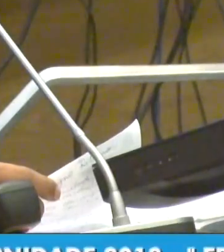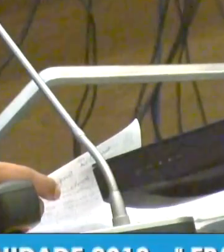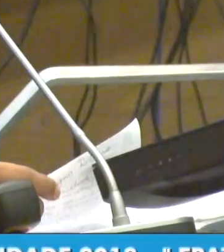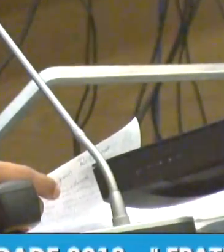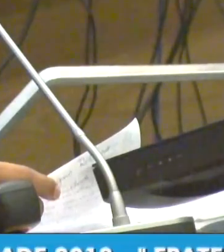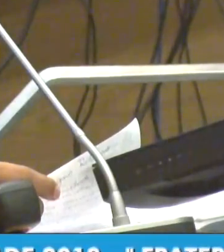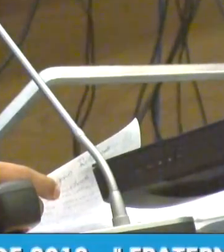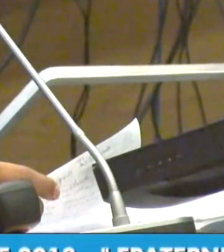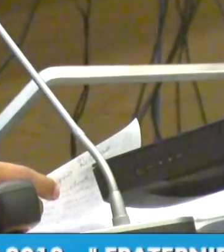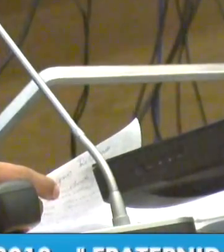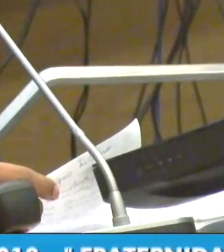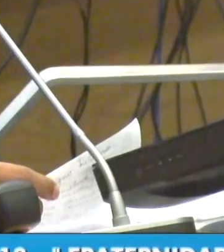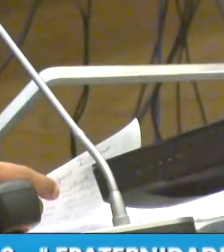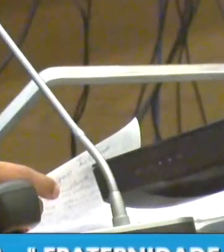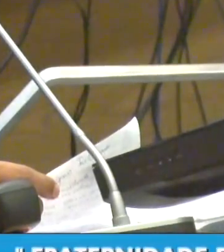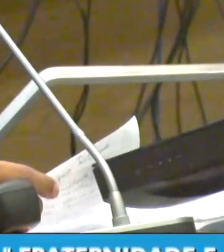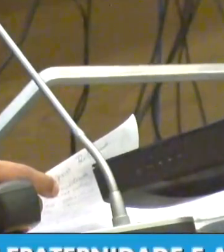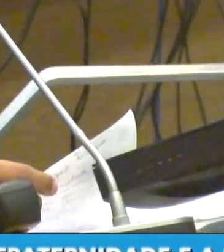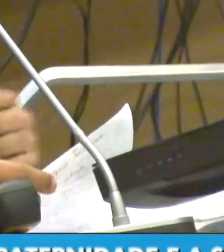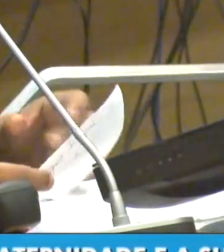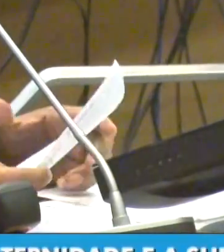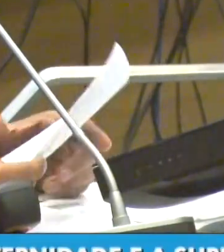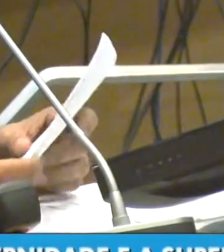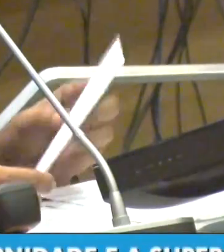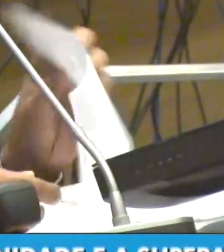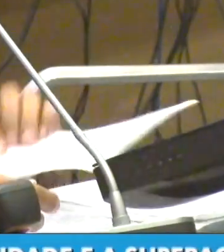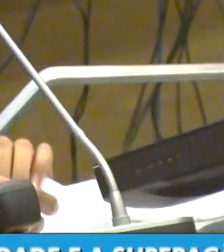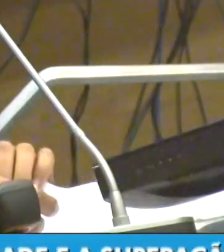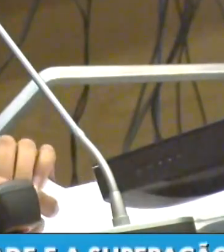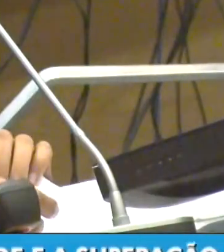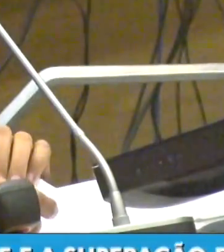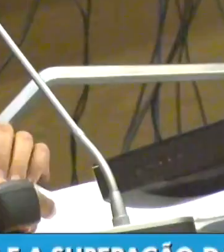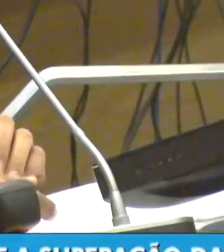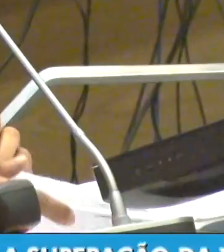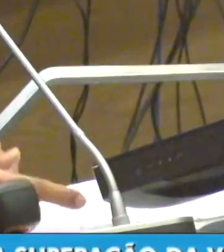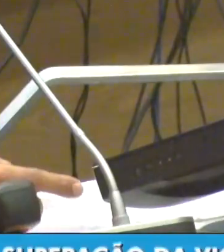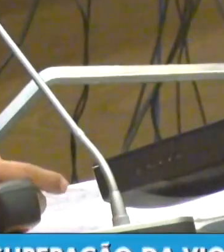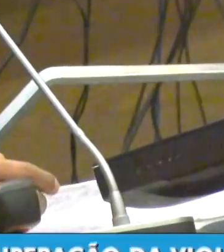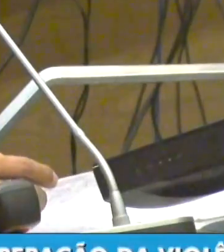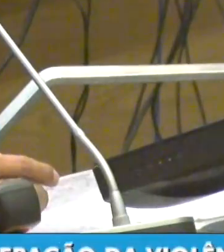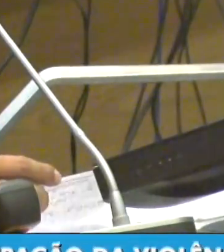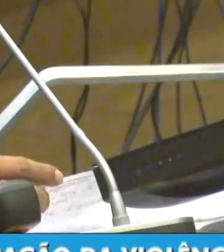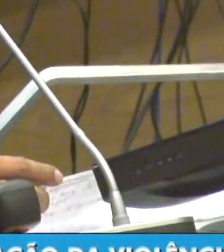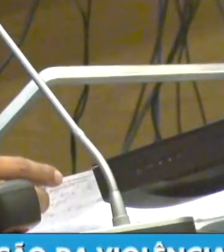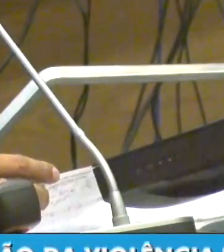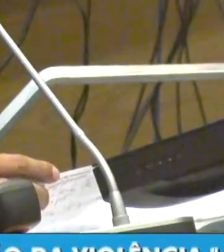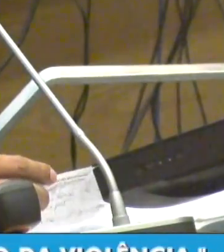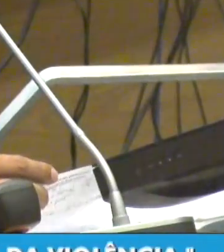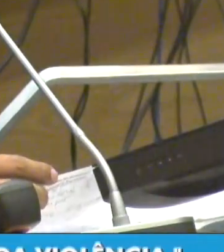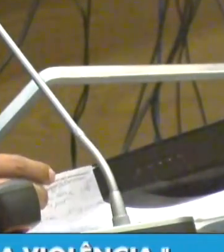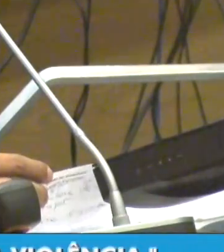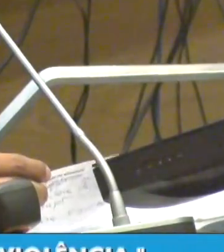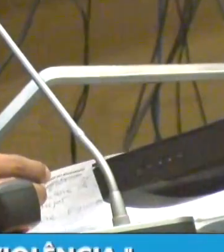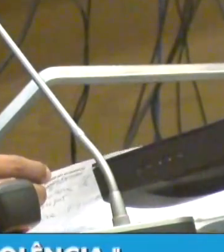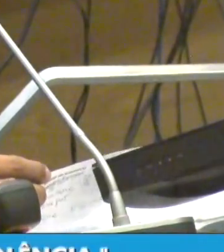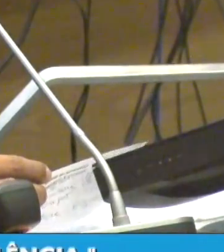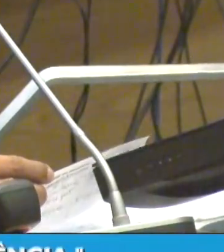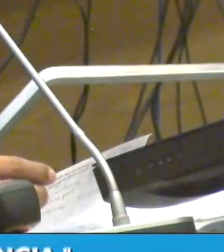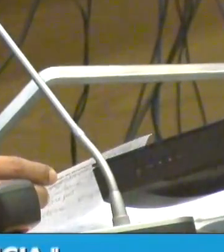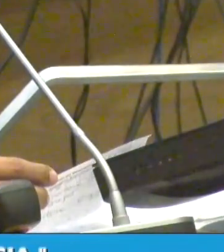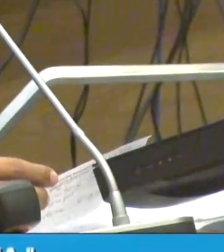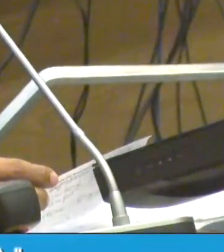de Laura Soares, da comunidade Cidade Nova, do Gapara, de Magno Ribeiro, da comunidade